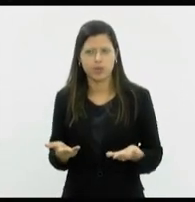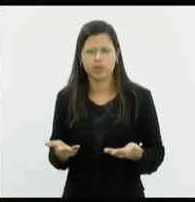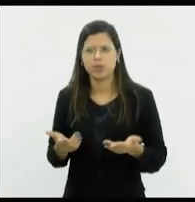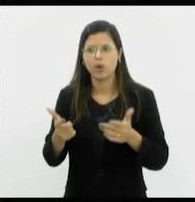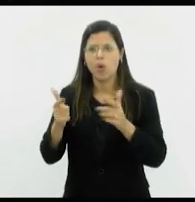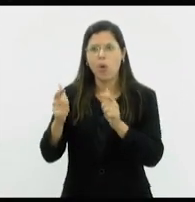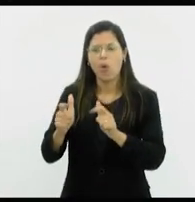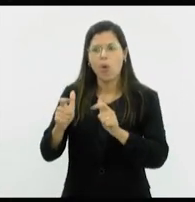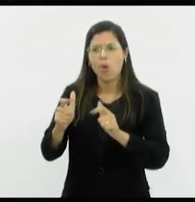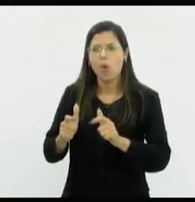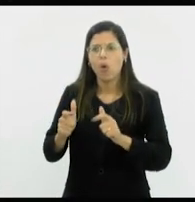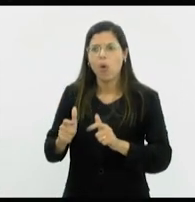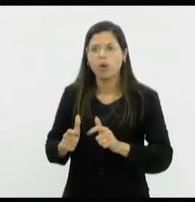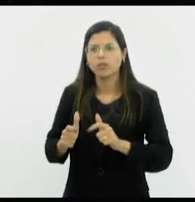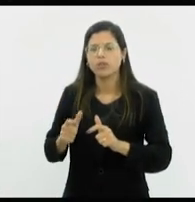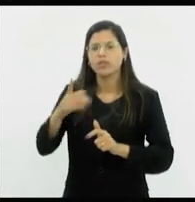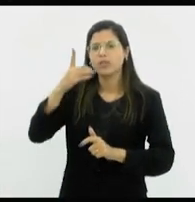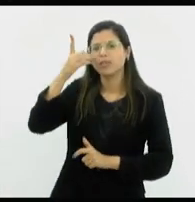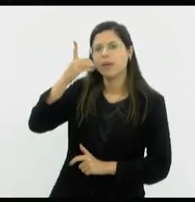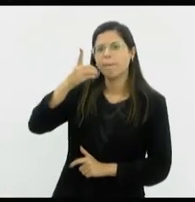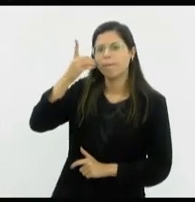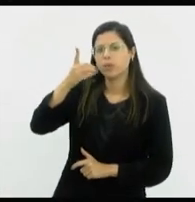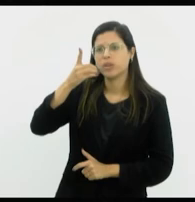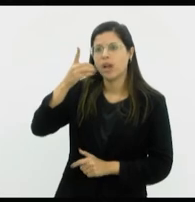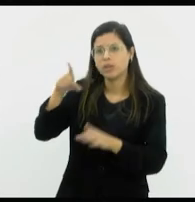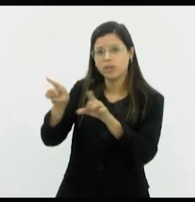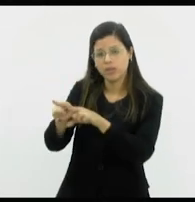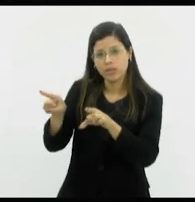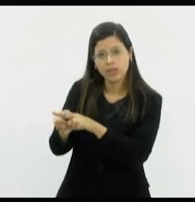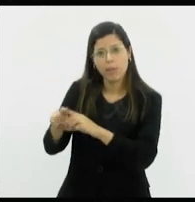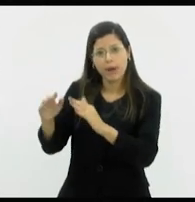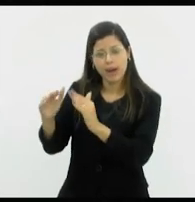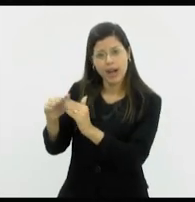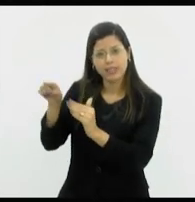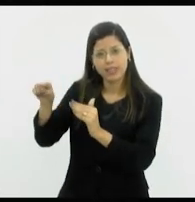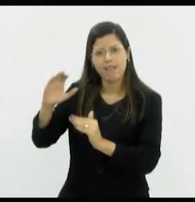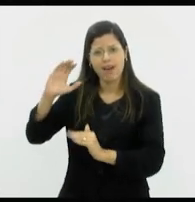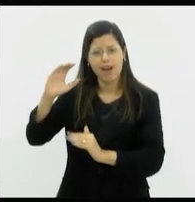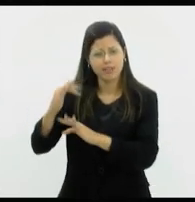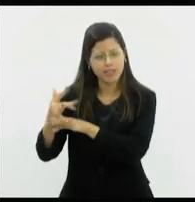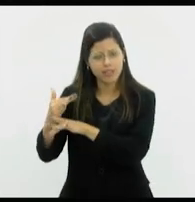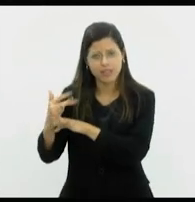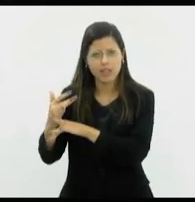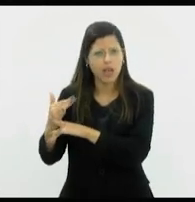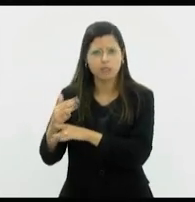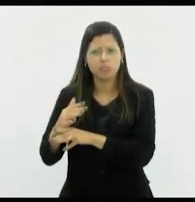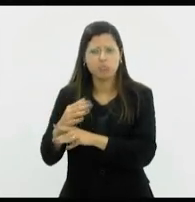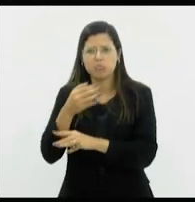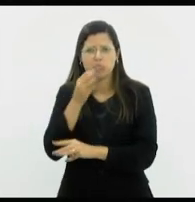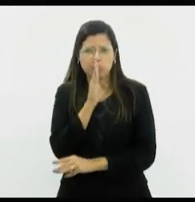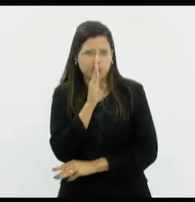aonde estão os deputados que também moram na cidade e não se levantaram em hora nenhuma